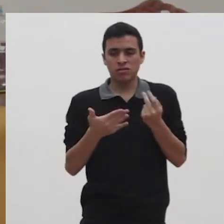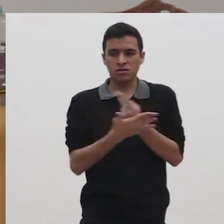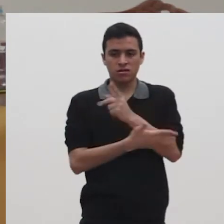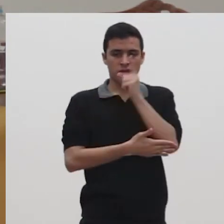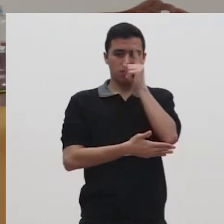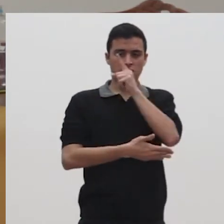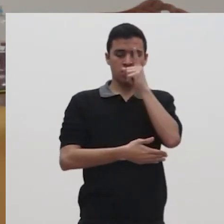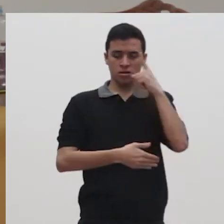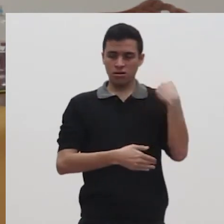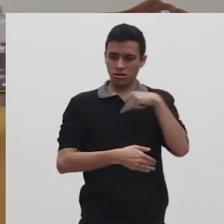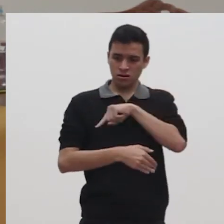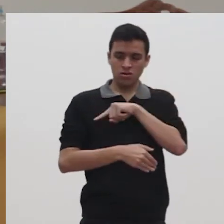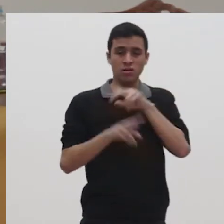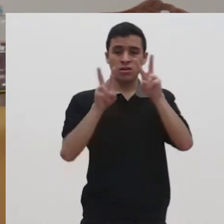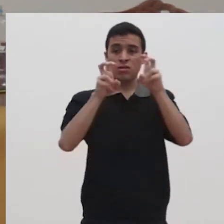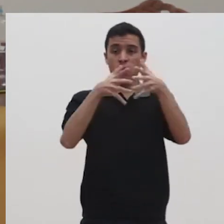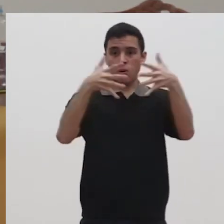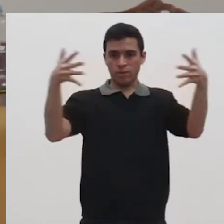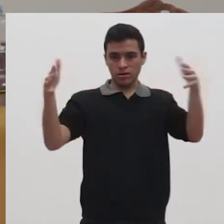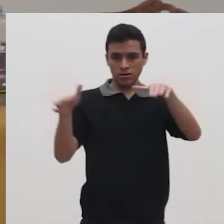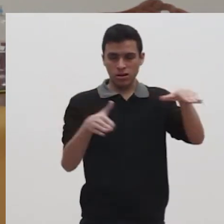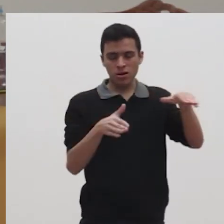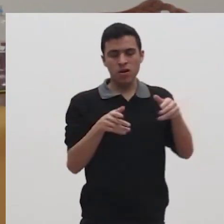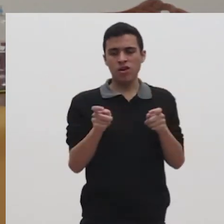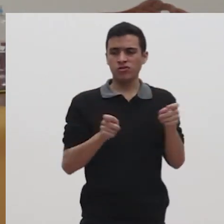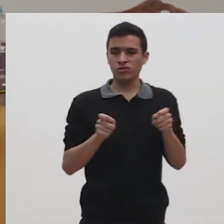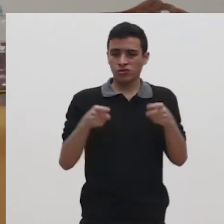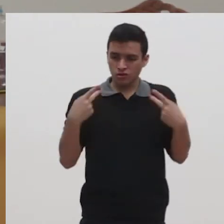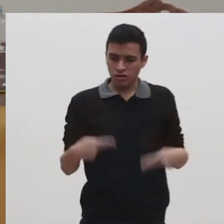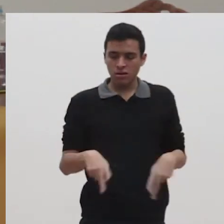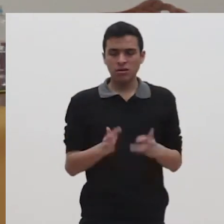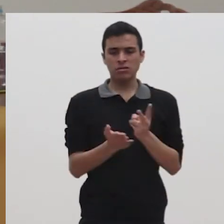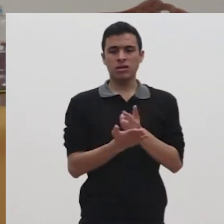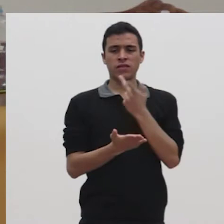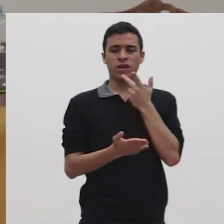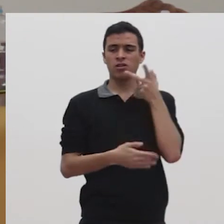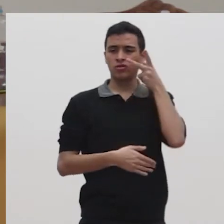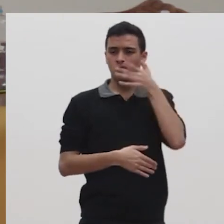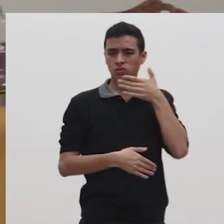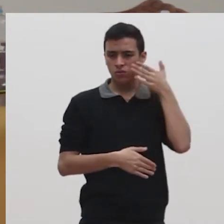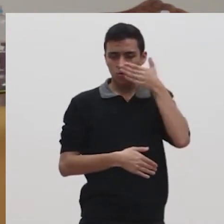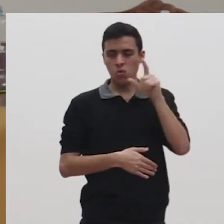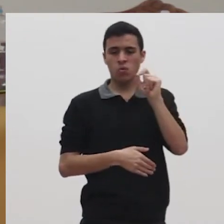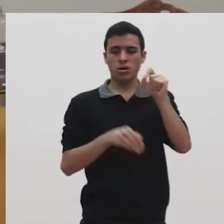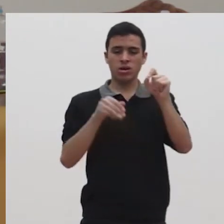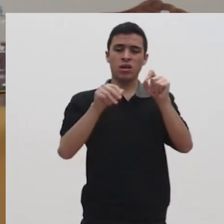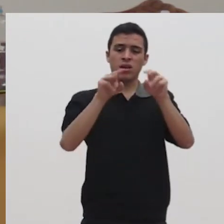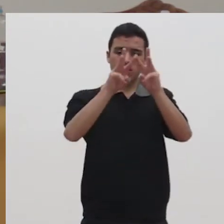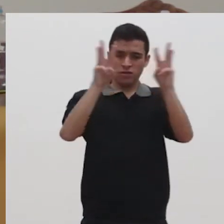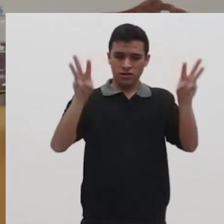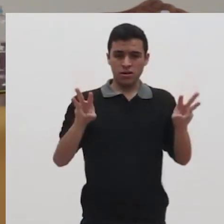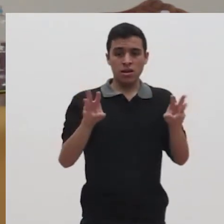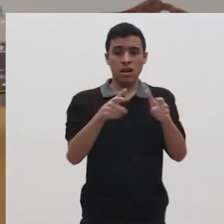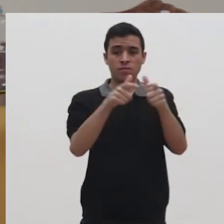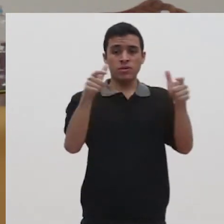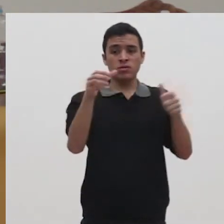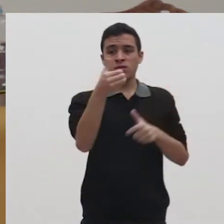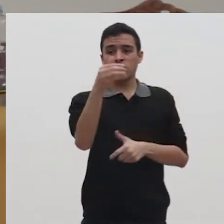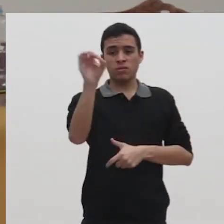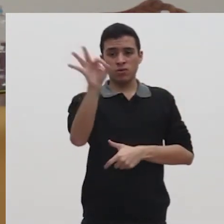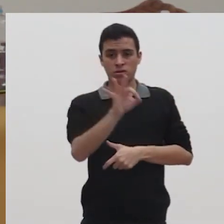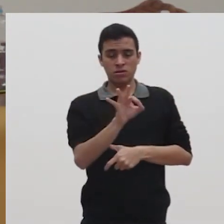errôneo da nossa expansão. A gestão atual tem terminado aí o discurso dizendo que a universidade expandiu